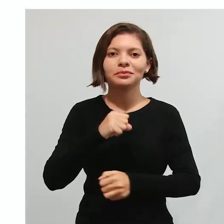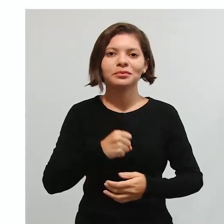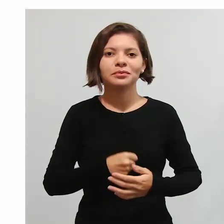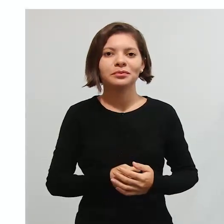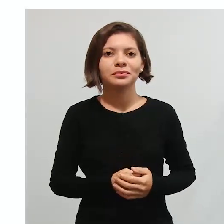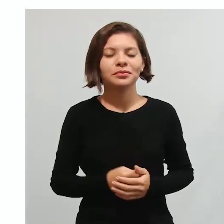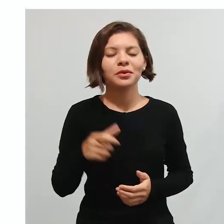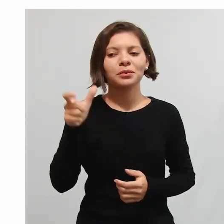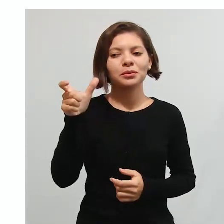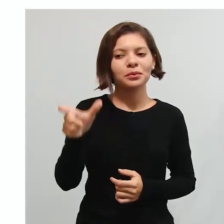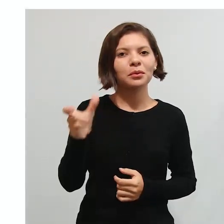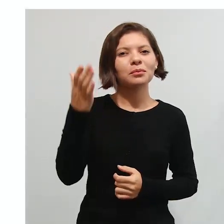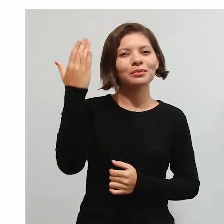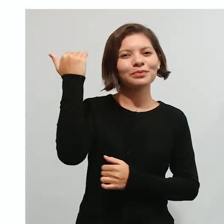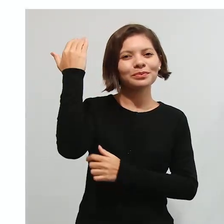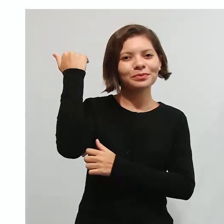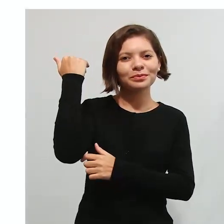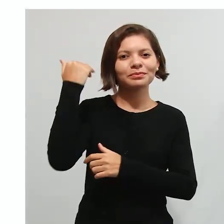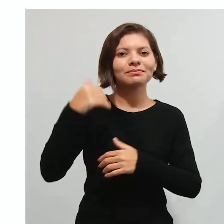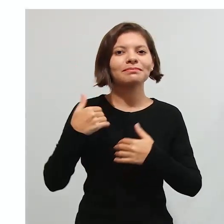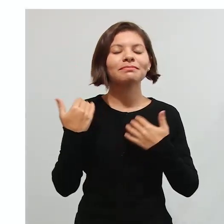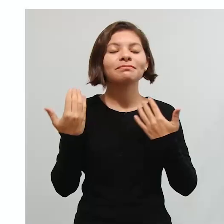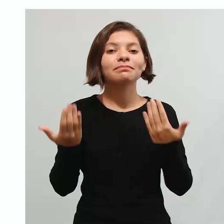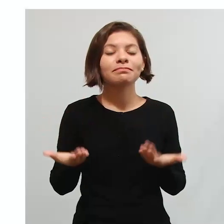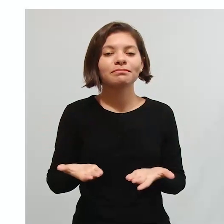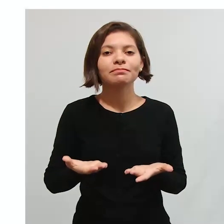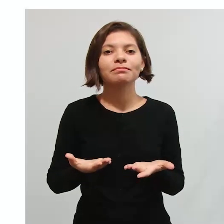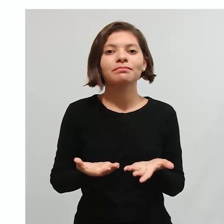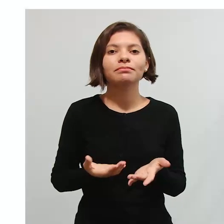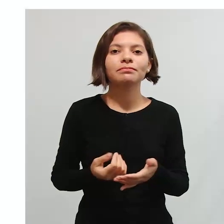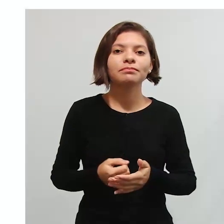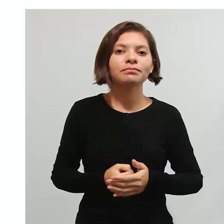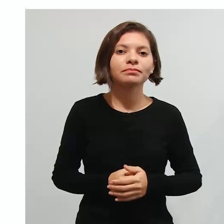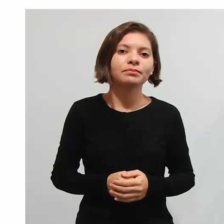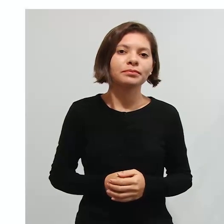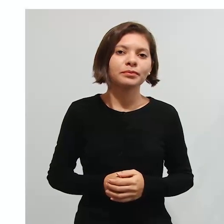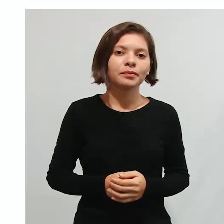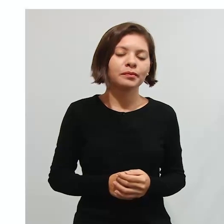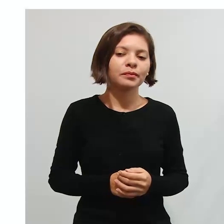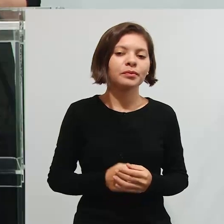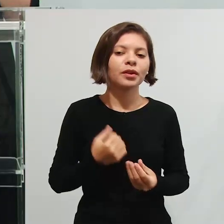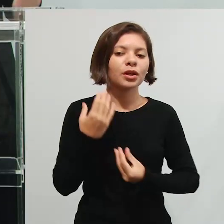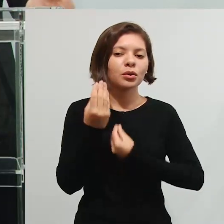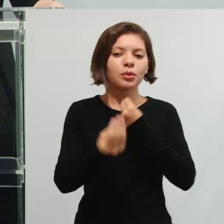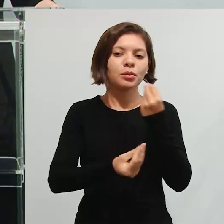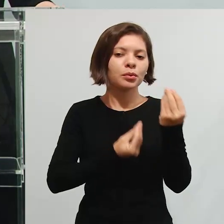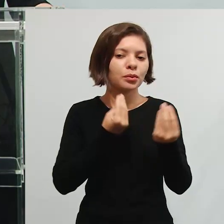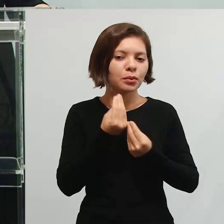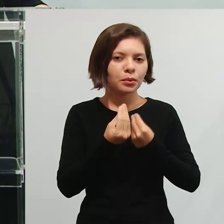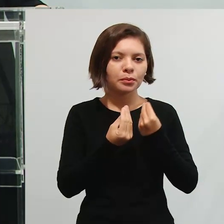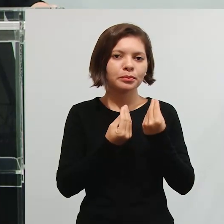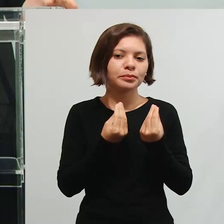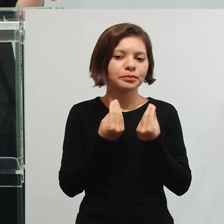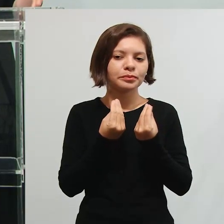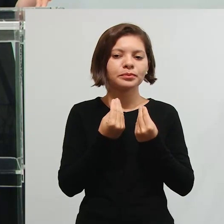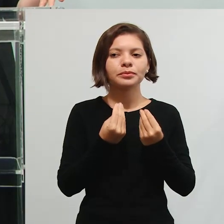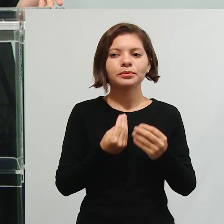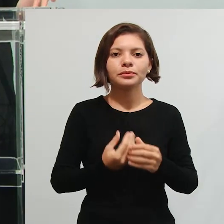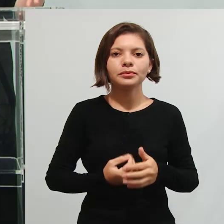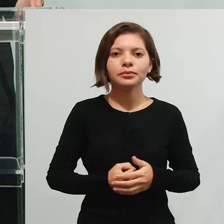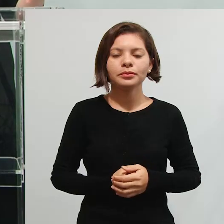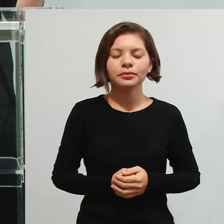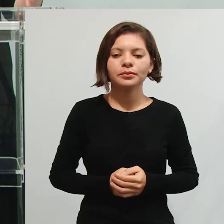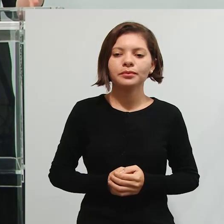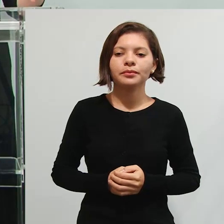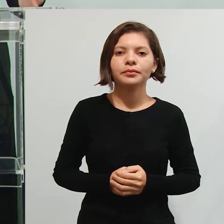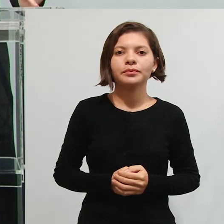educação popular então ter uma uma agir de forma que a própria população